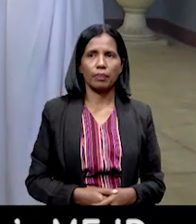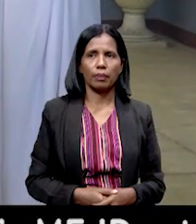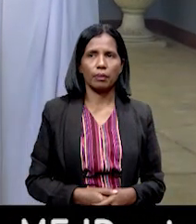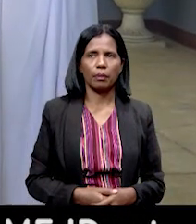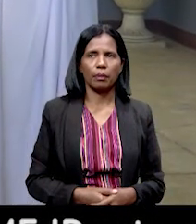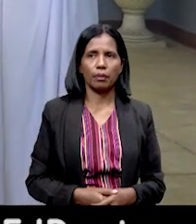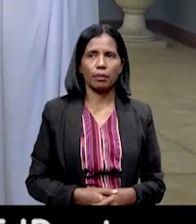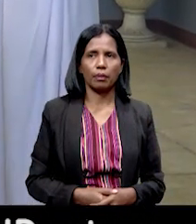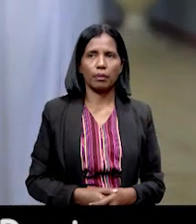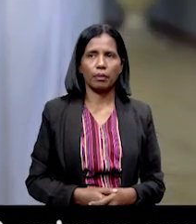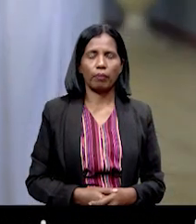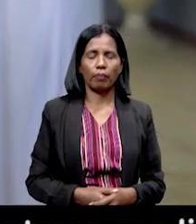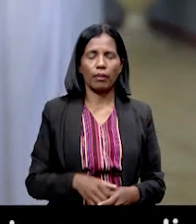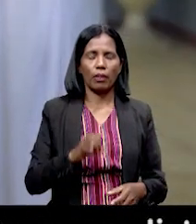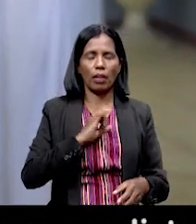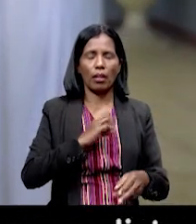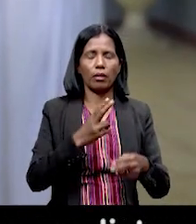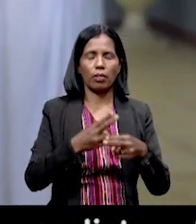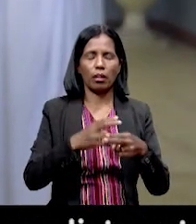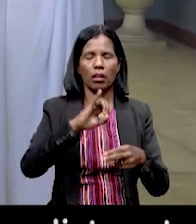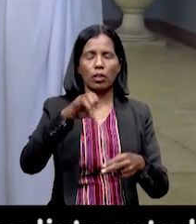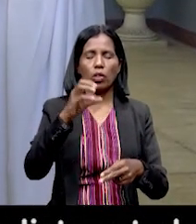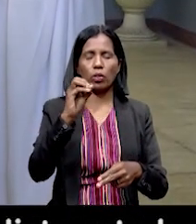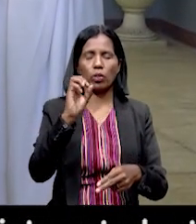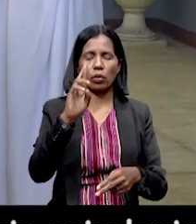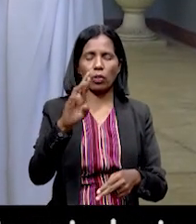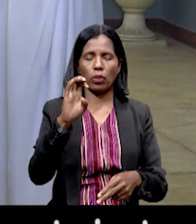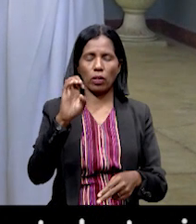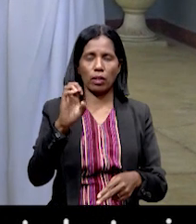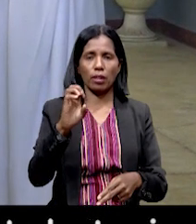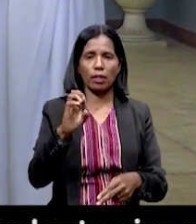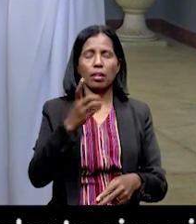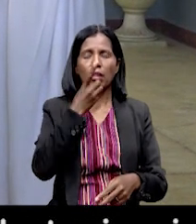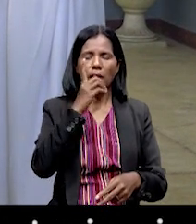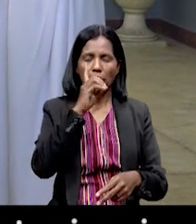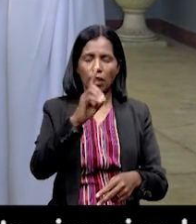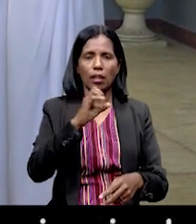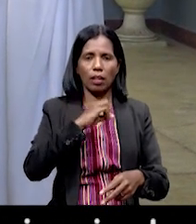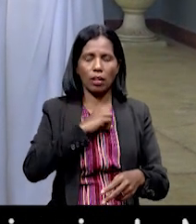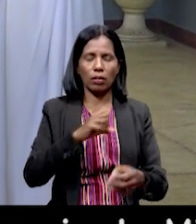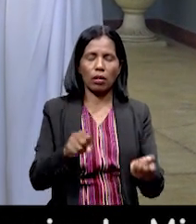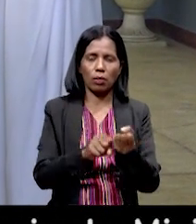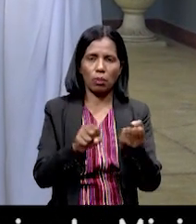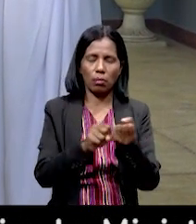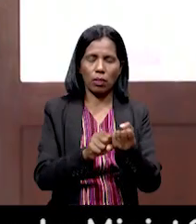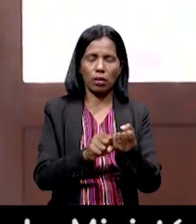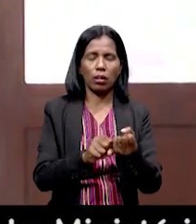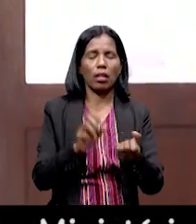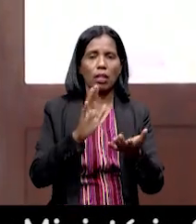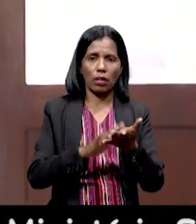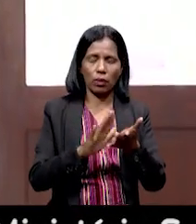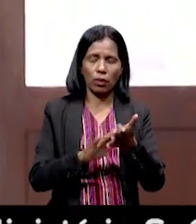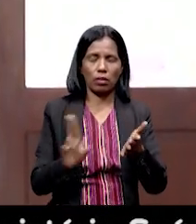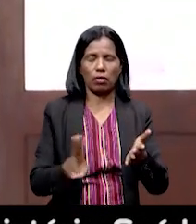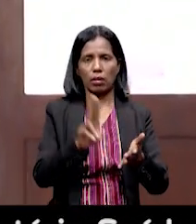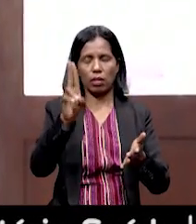Eu, Jorge Manuel de Araújo Serrano, declaro estar ciente das atribuições relativas às provas de